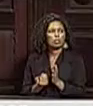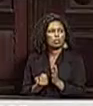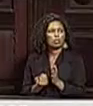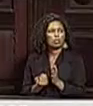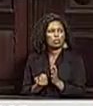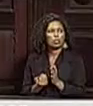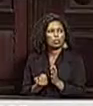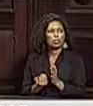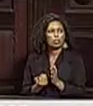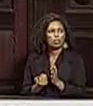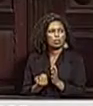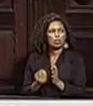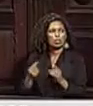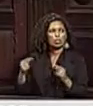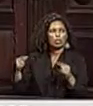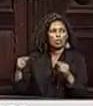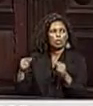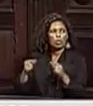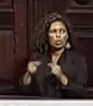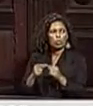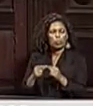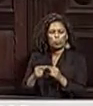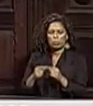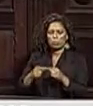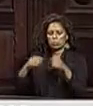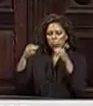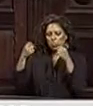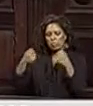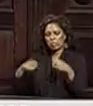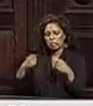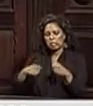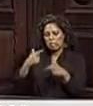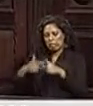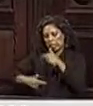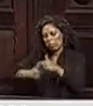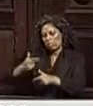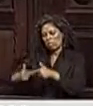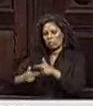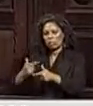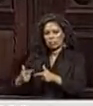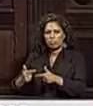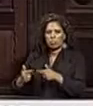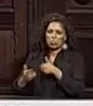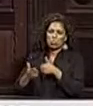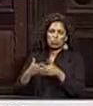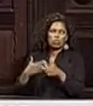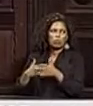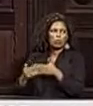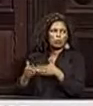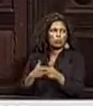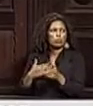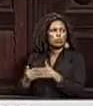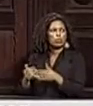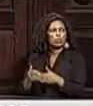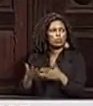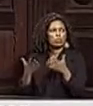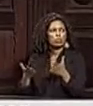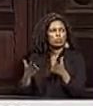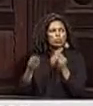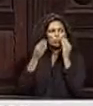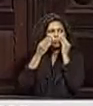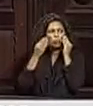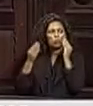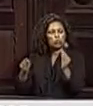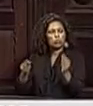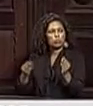Pois é, esse é o ponto sobre o qual a gente deve trabalhar. Enfim, de qualquer maneira, eu quis deixar claro, deputado André Ciliano, que